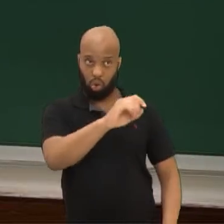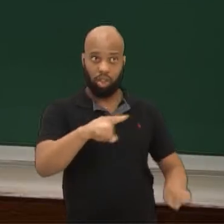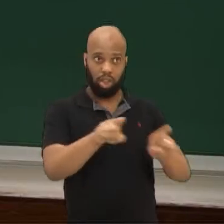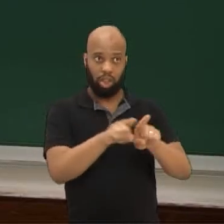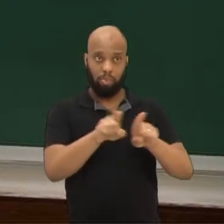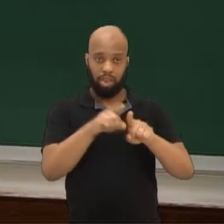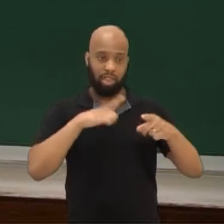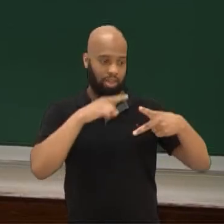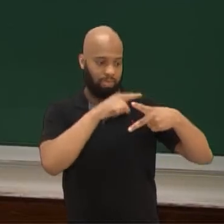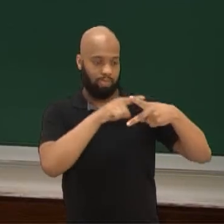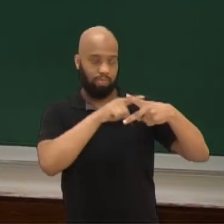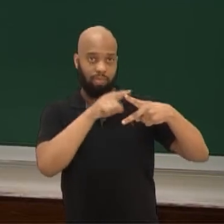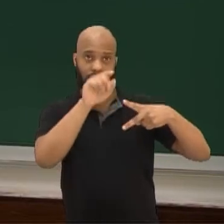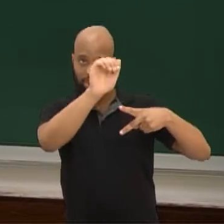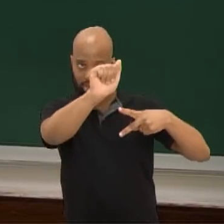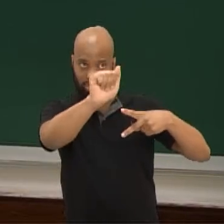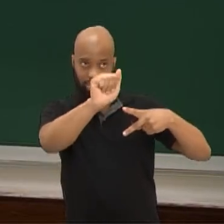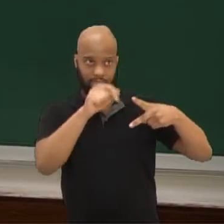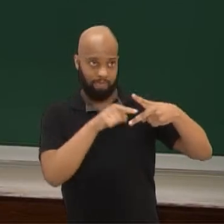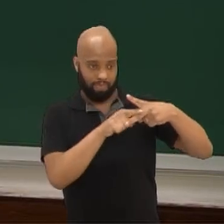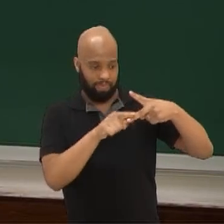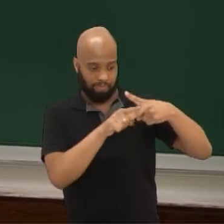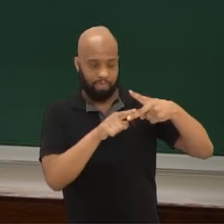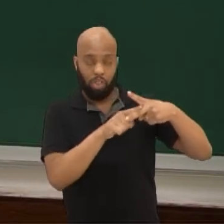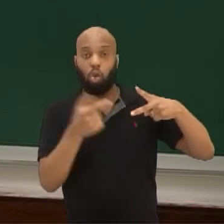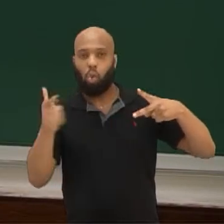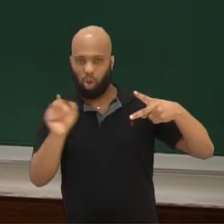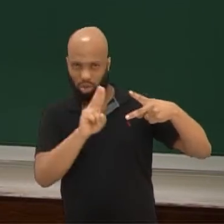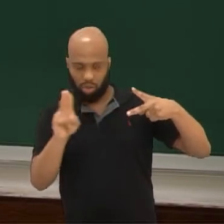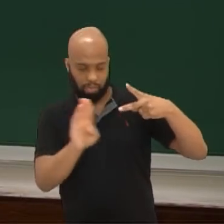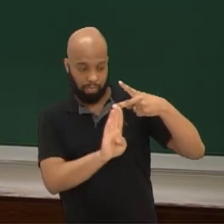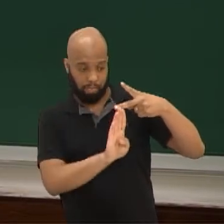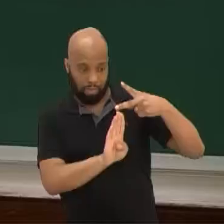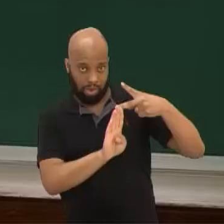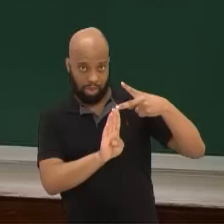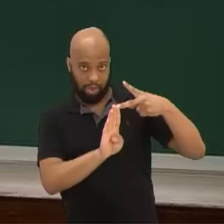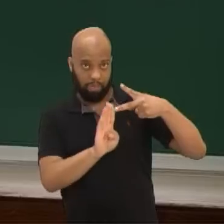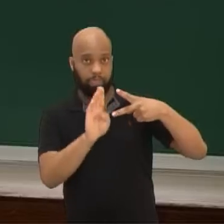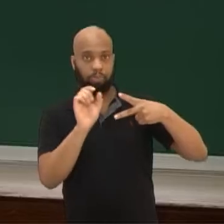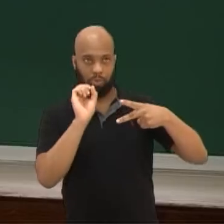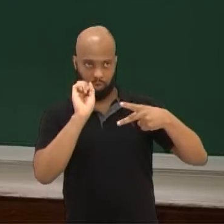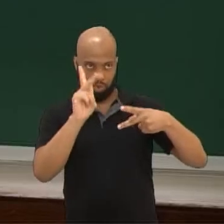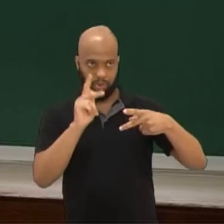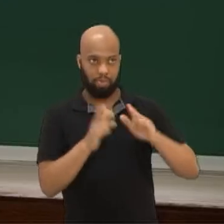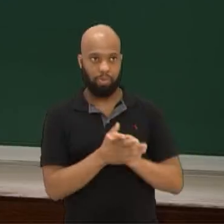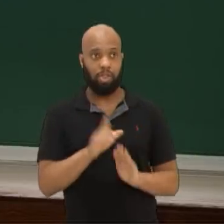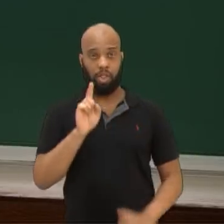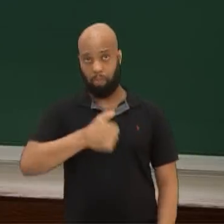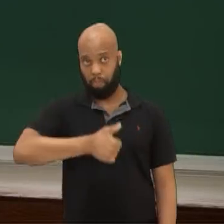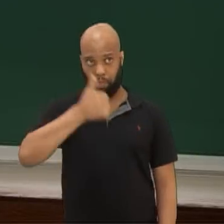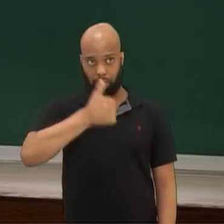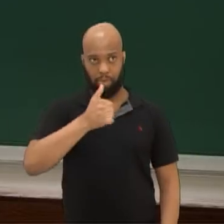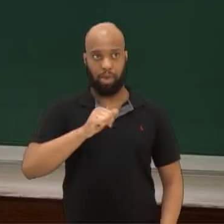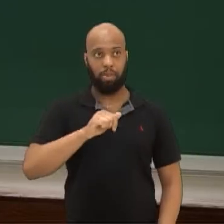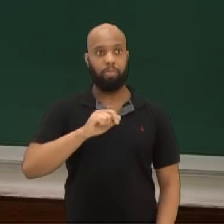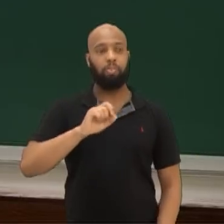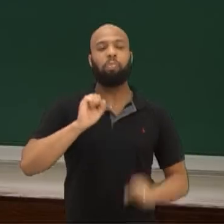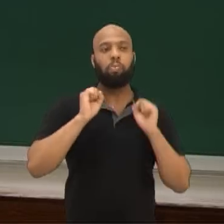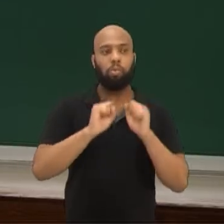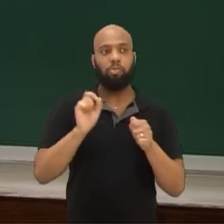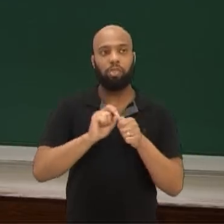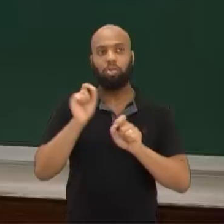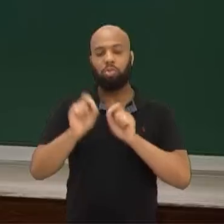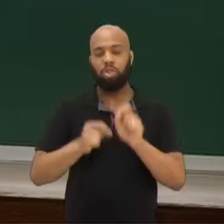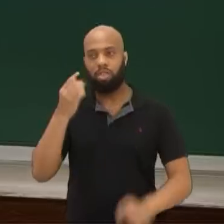minha semirreta, OA, a minha outra semirreta, OB. Essa é a primeira alternativa. Vocês podem fazer